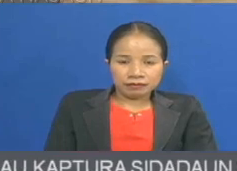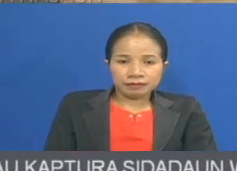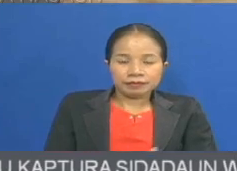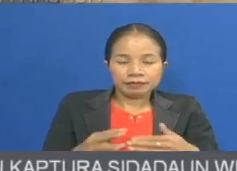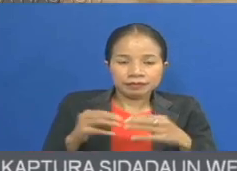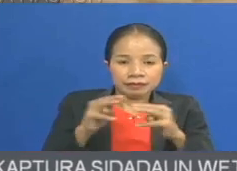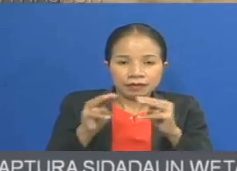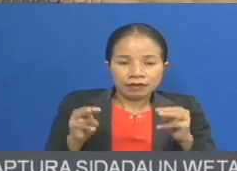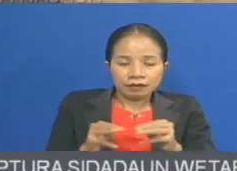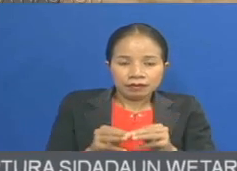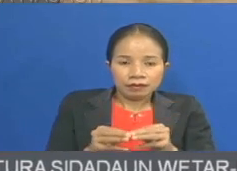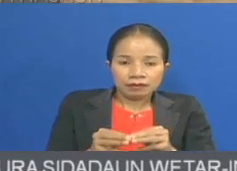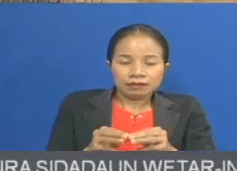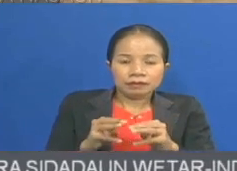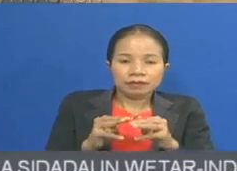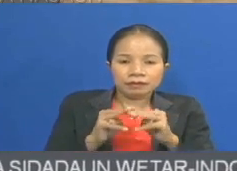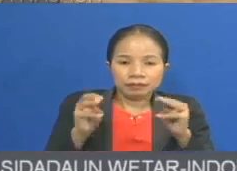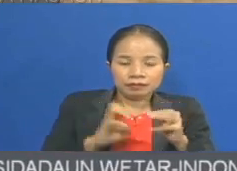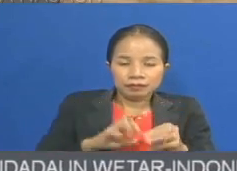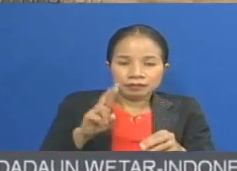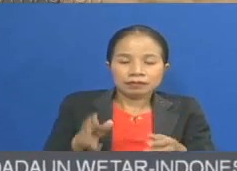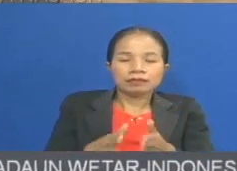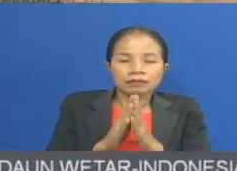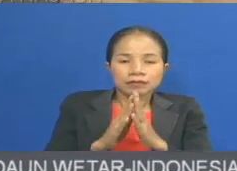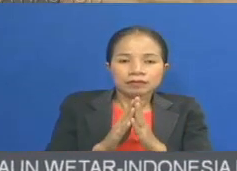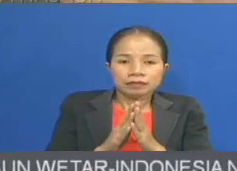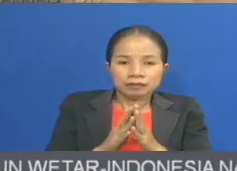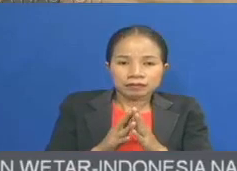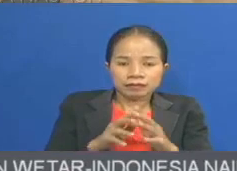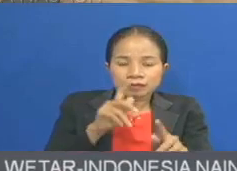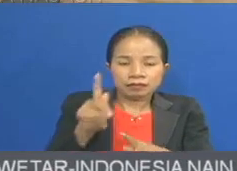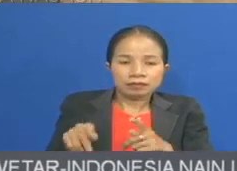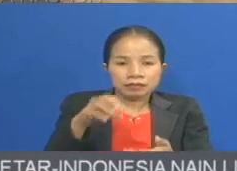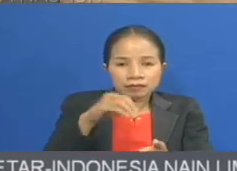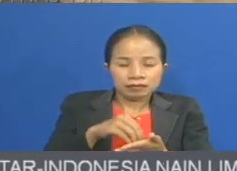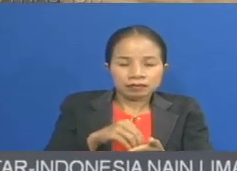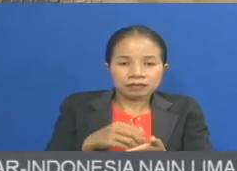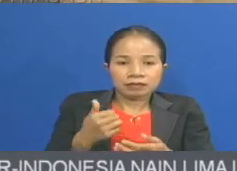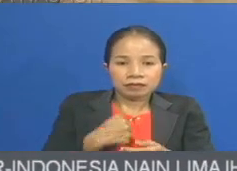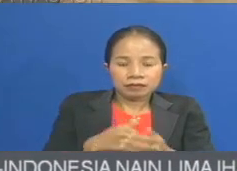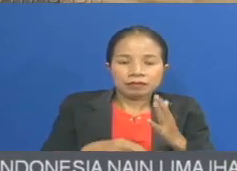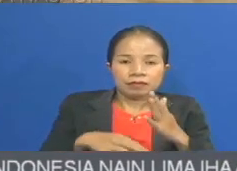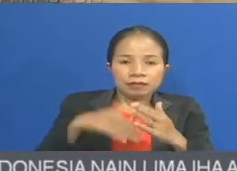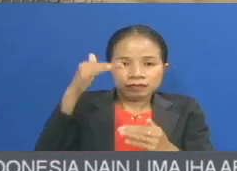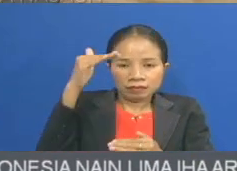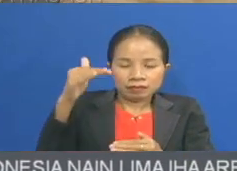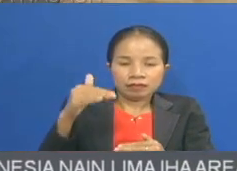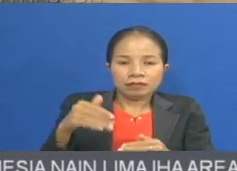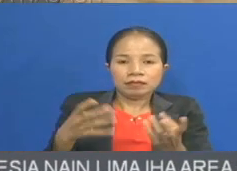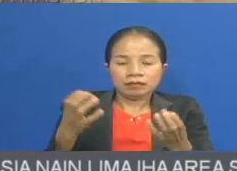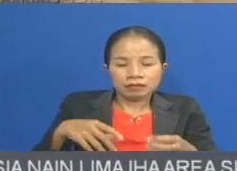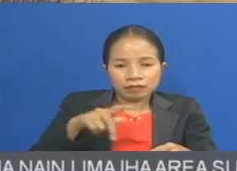Autoridade do município Hermera Russuba, entidade Soto, a total interesse comum aslio interesse privado não